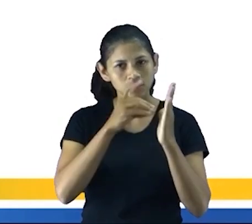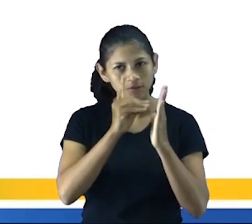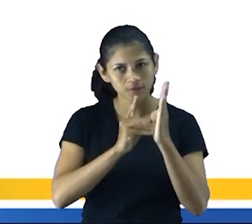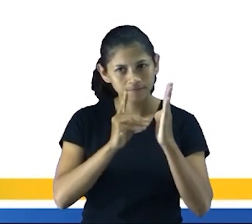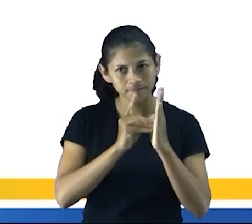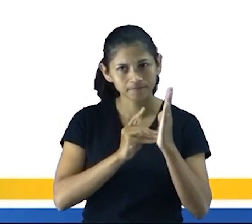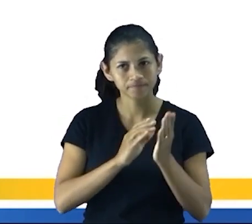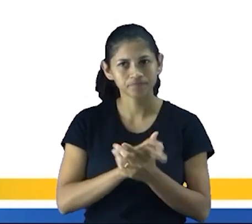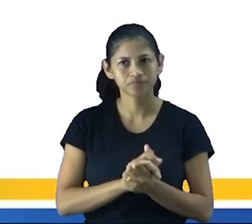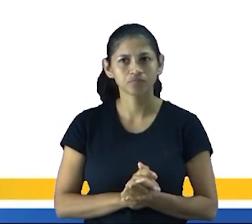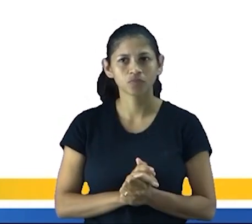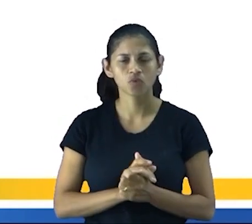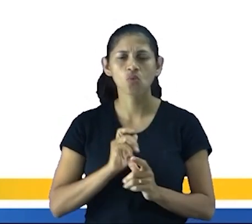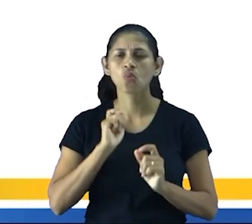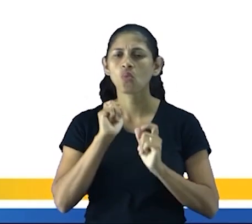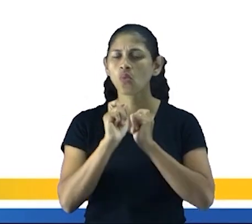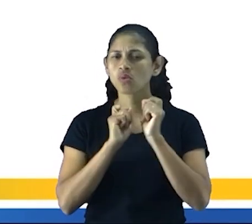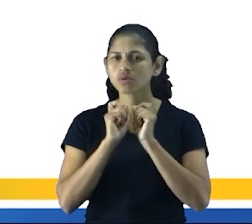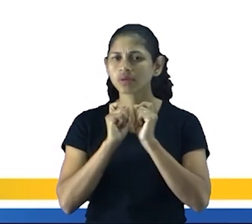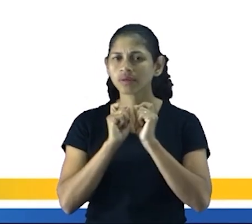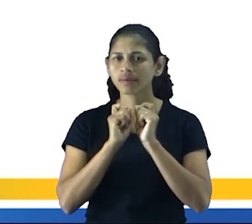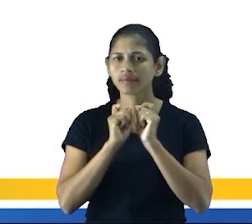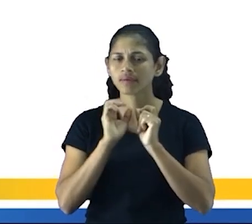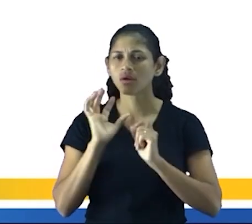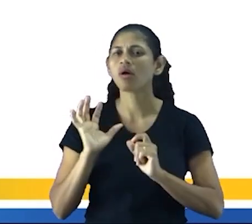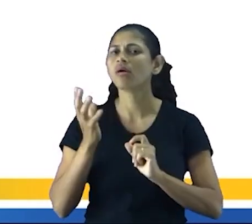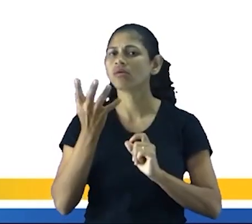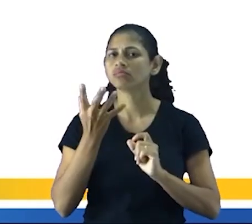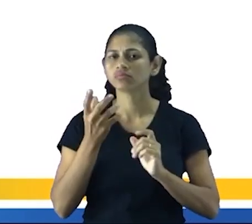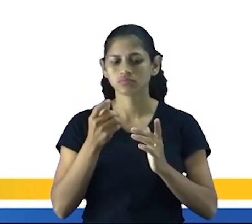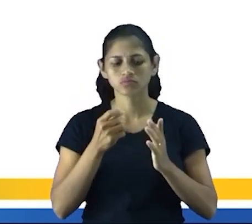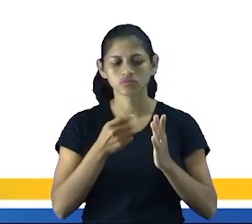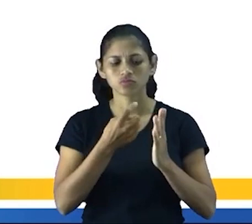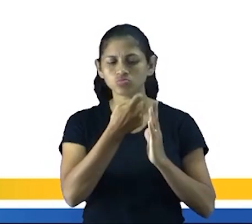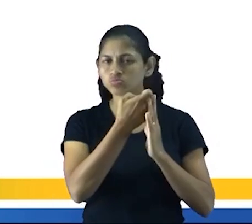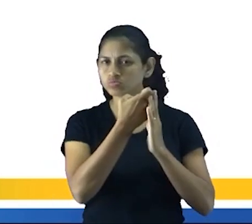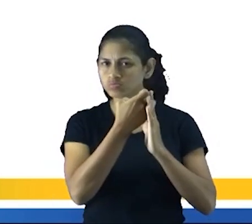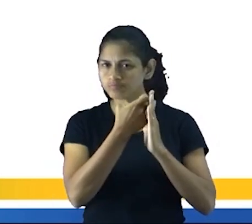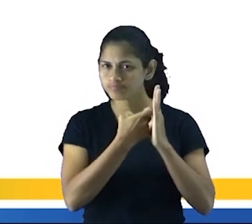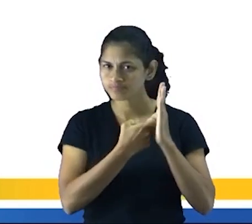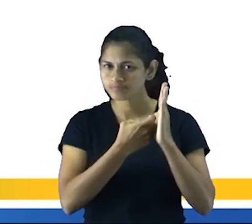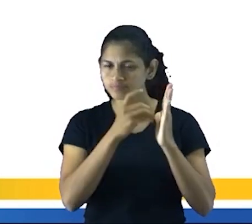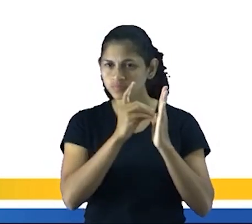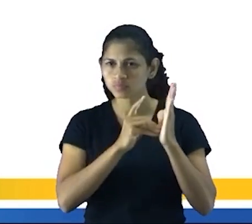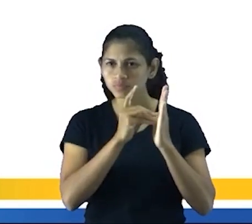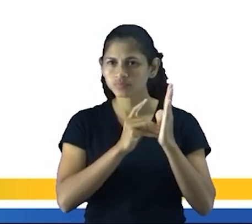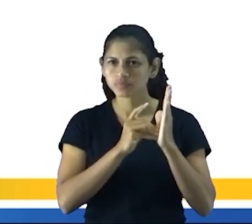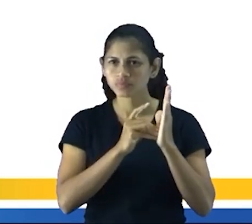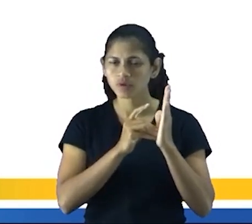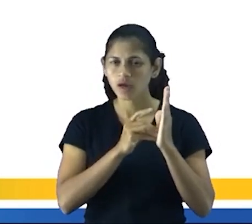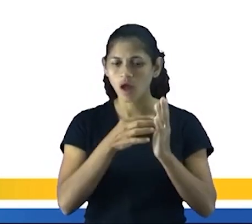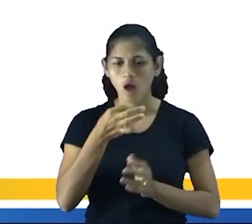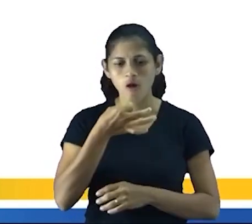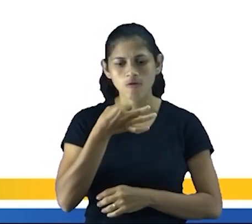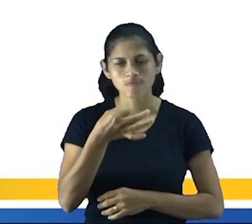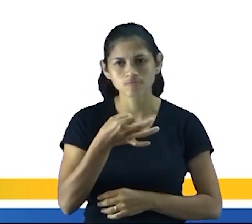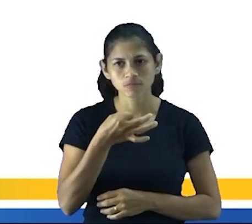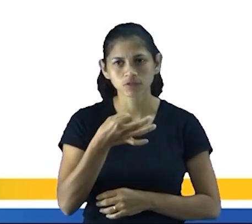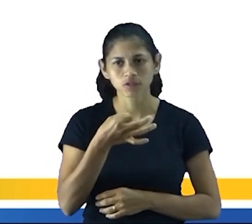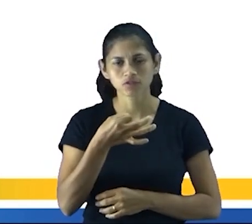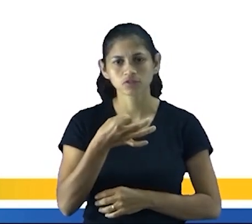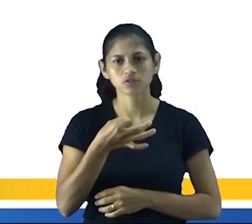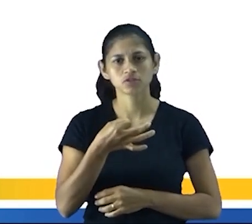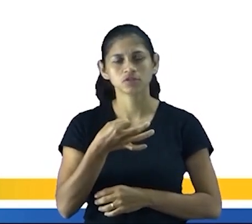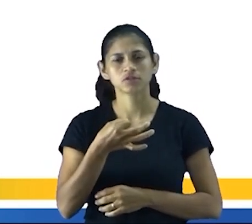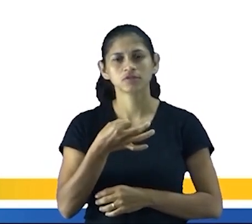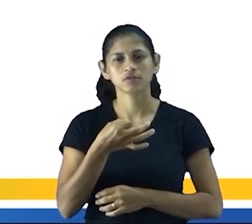Na dissertação, né, o que acontece? É, de maneira geral, um tipo textual opinativo e argumentativo. Ou seja, você